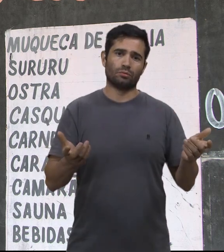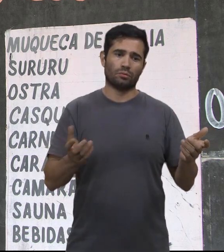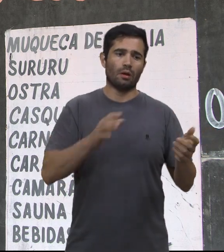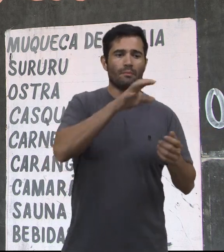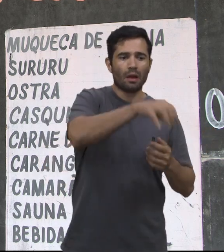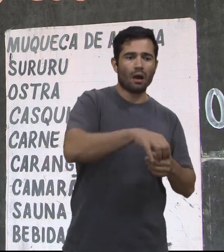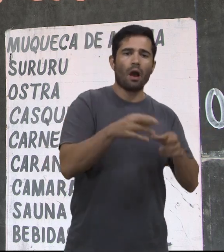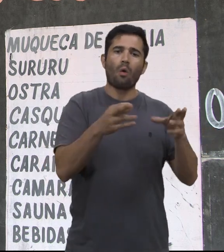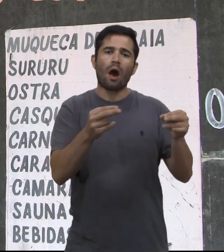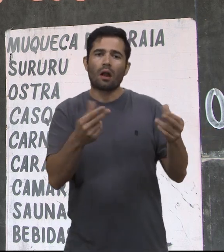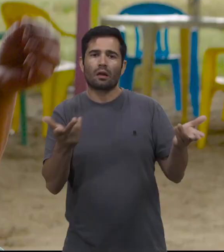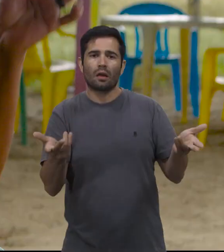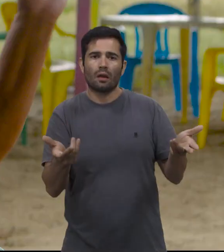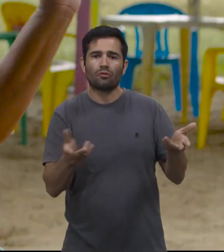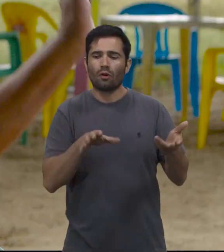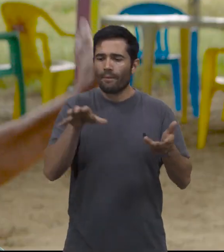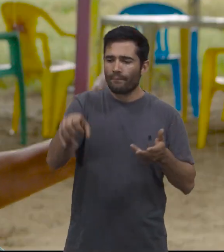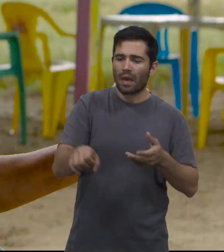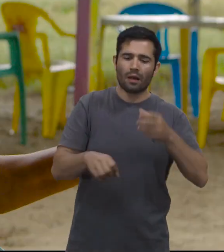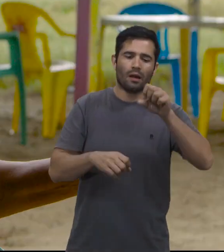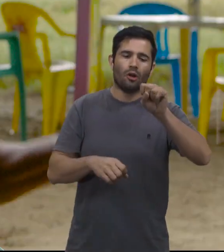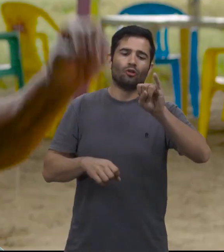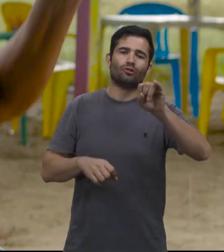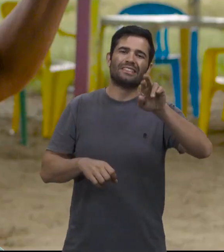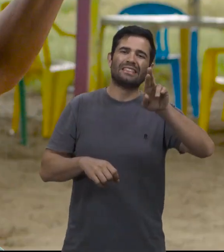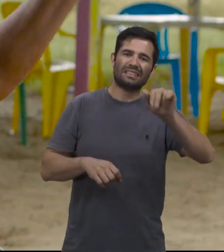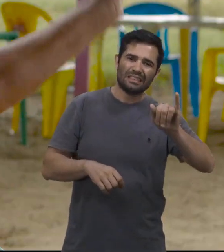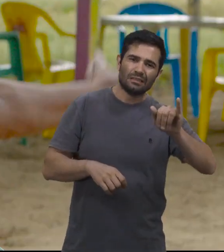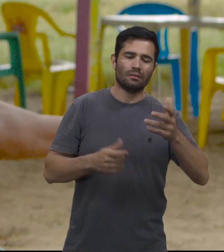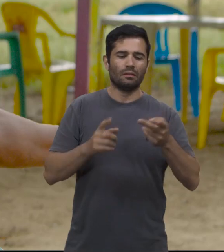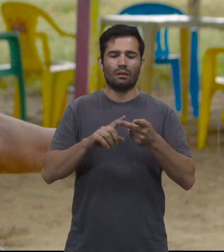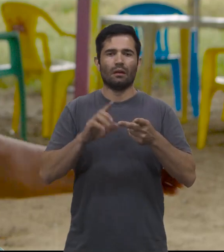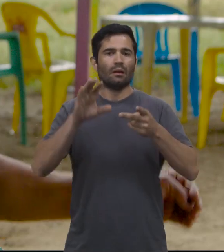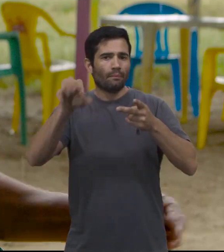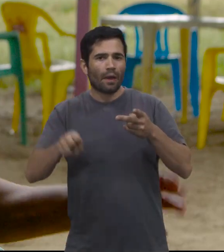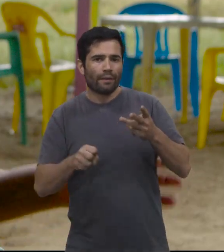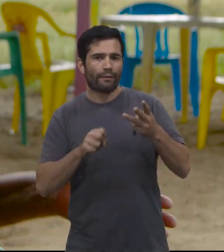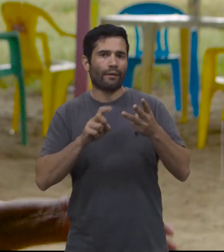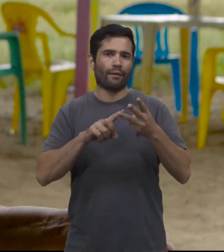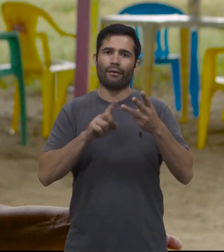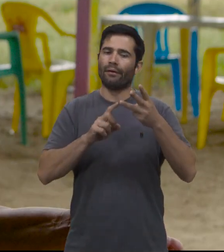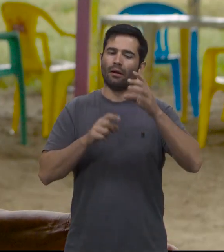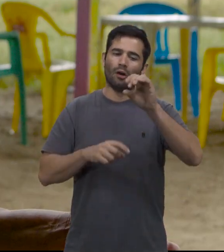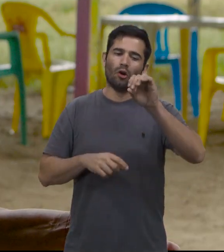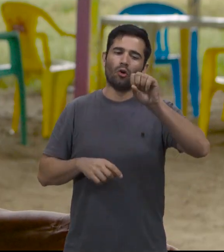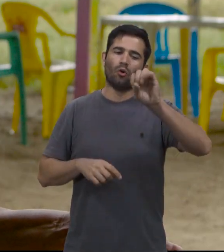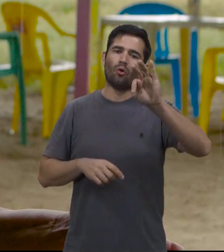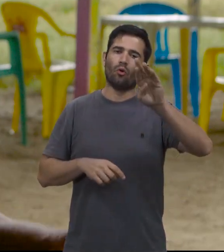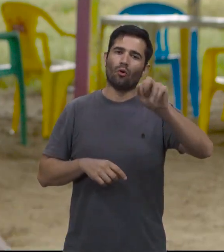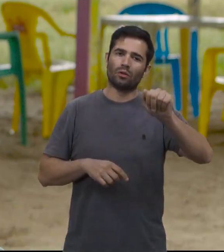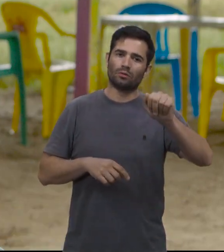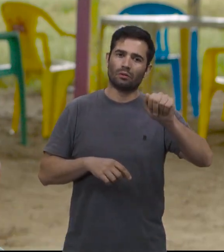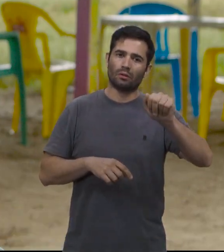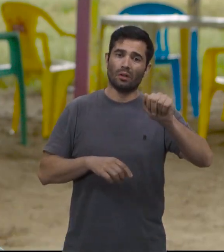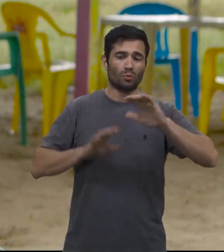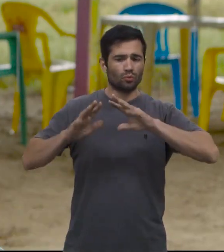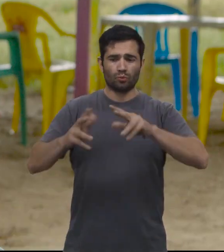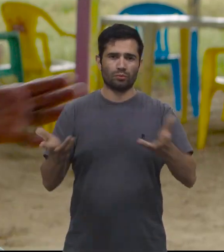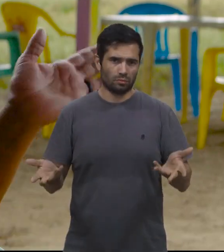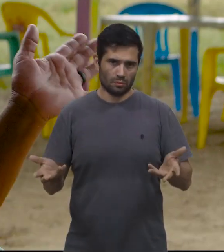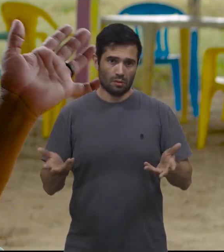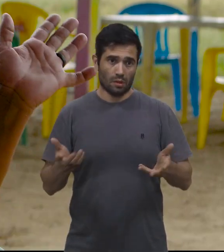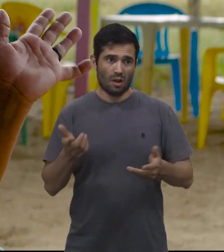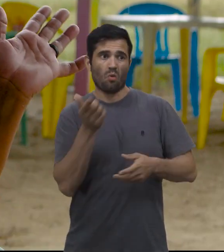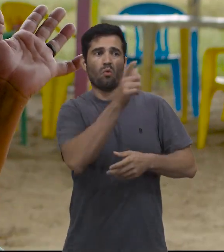eu vou pegar um caranguejo, vou pegar um siri, vou tirar uma ostra. Tudo isso, né? E outros cantos eu